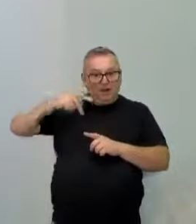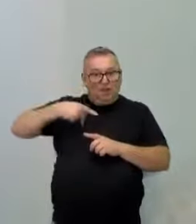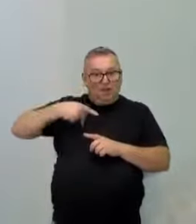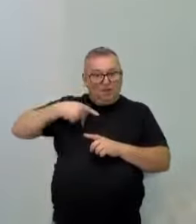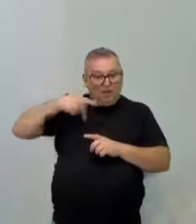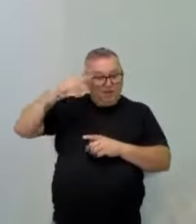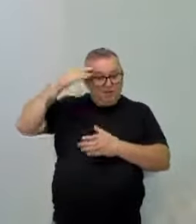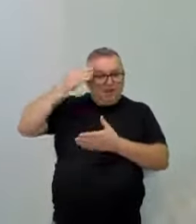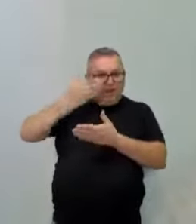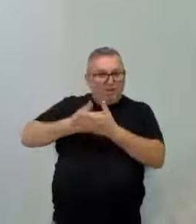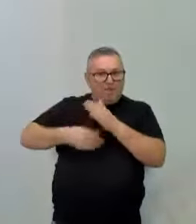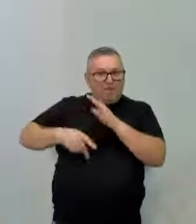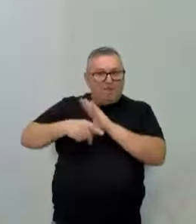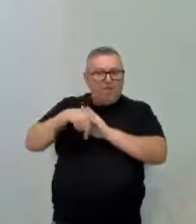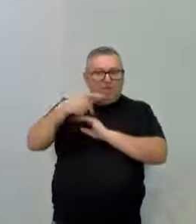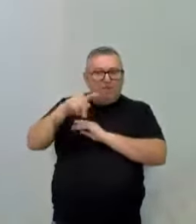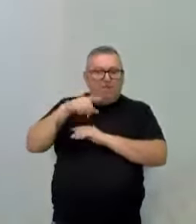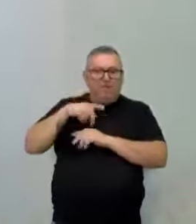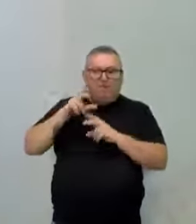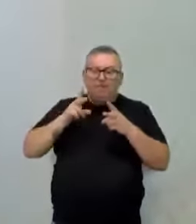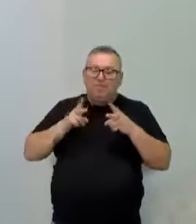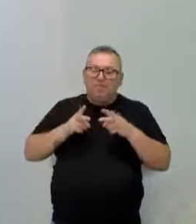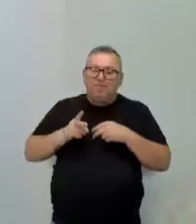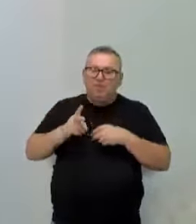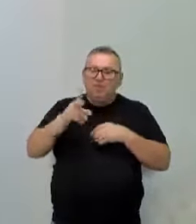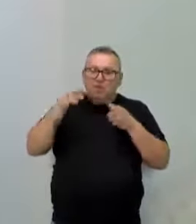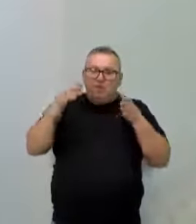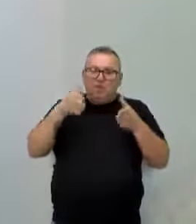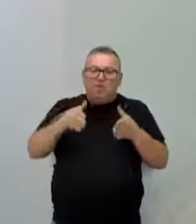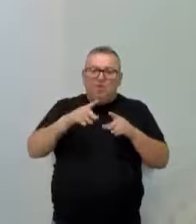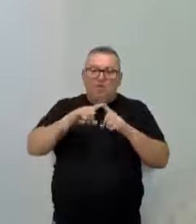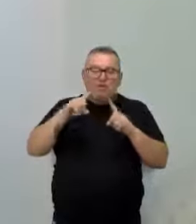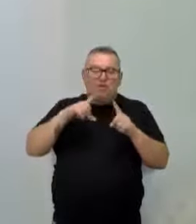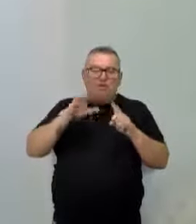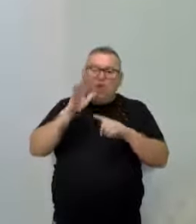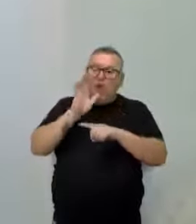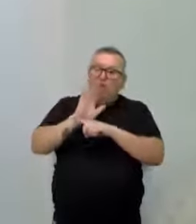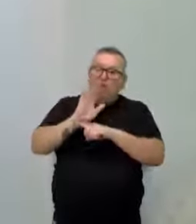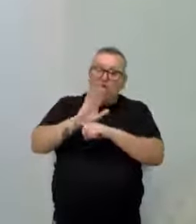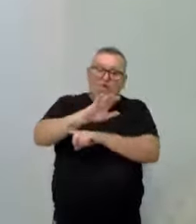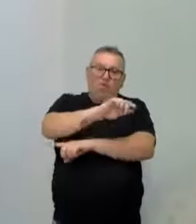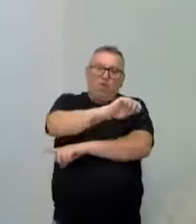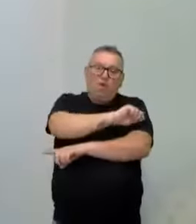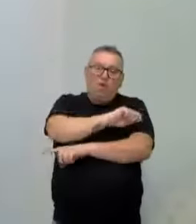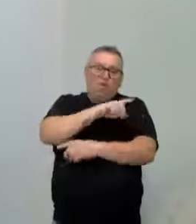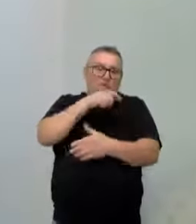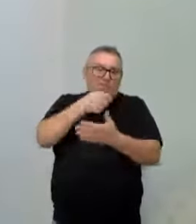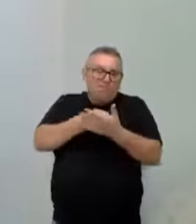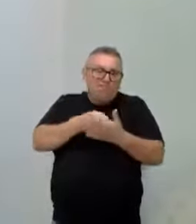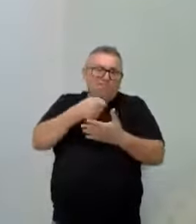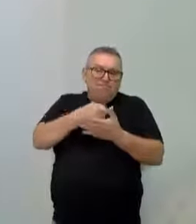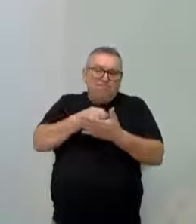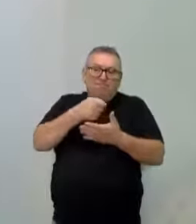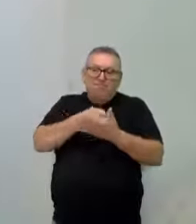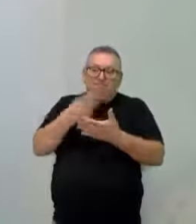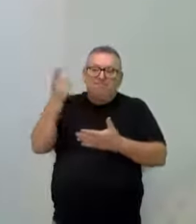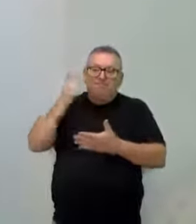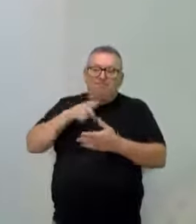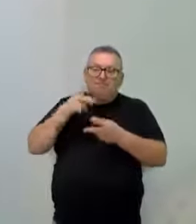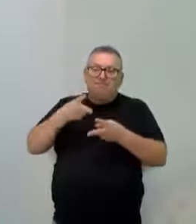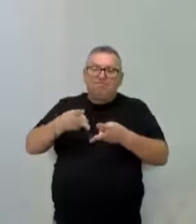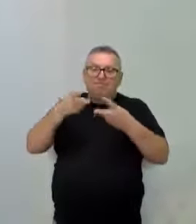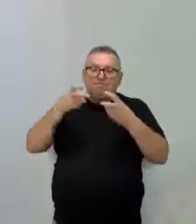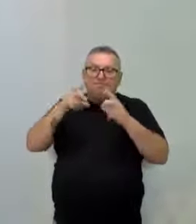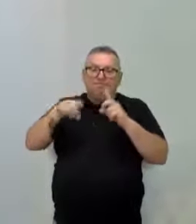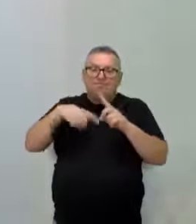dele, o que mantém o foco, né? O que o ajuda a ser mais persistente. É isso que nessas paradas ele vai conseguindo observar